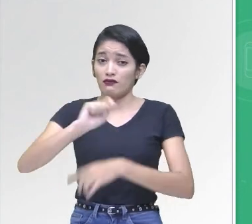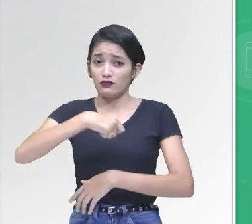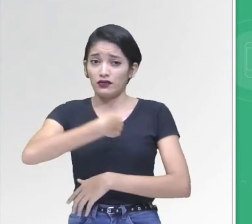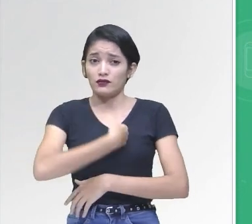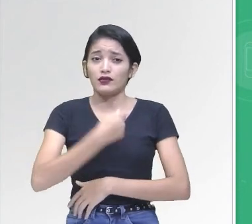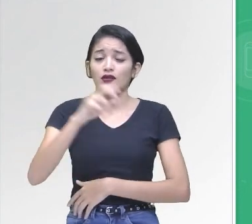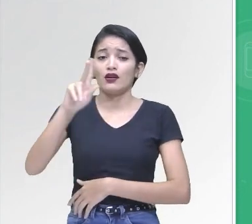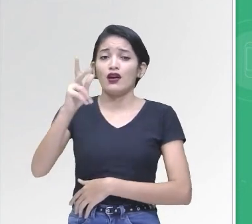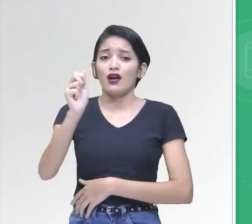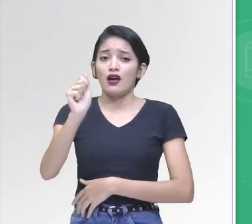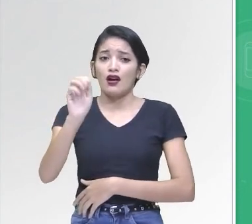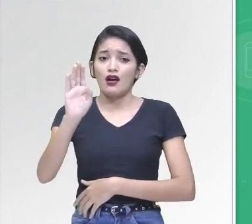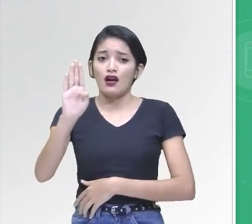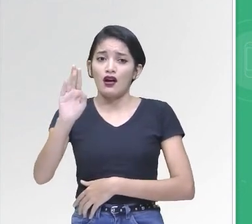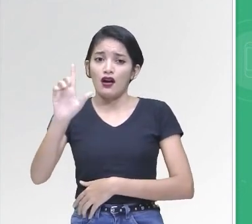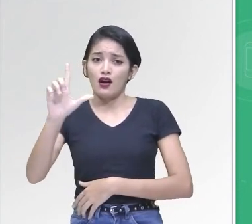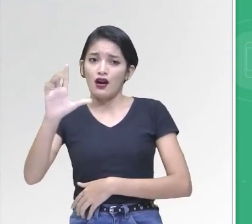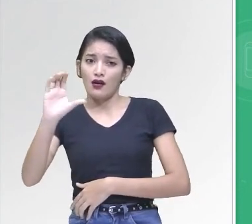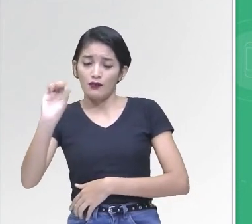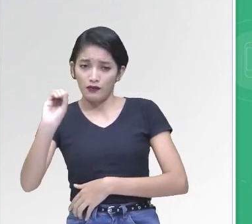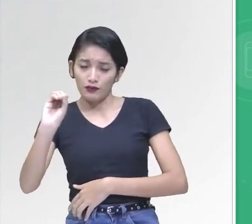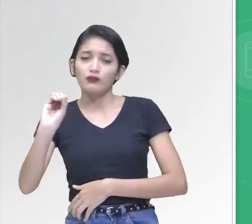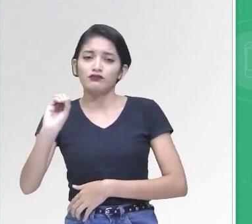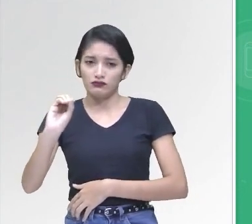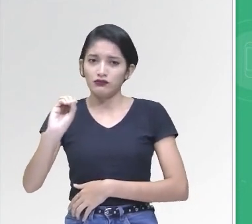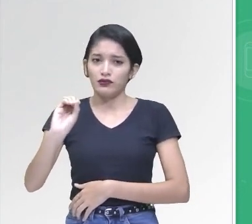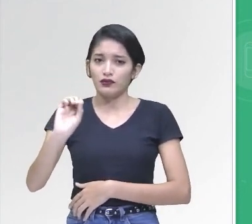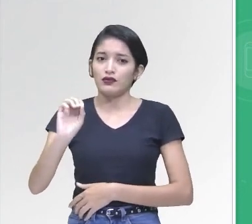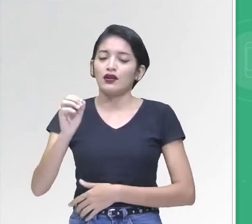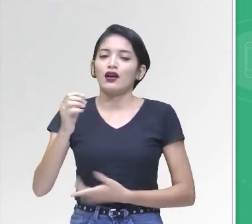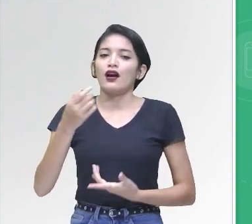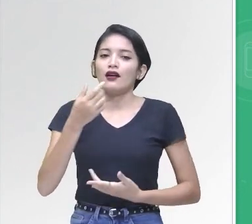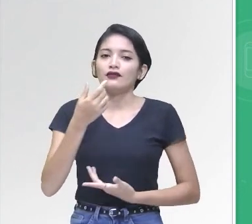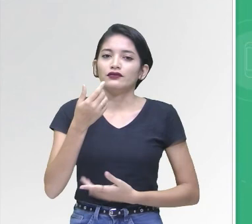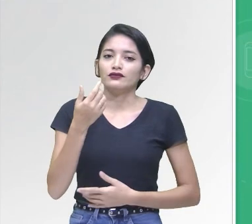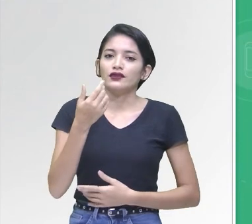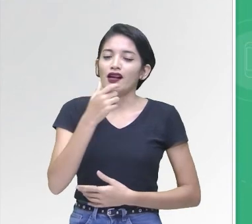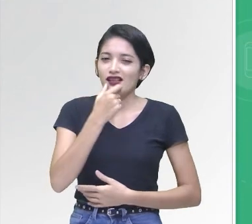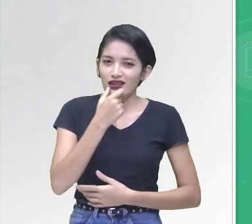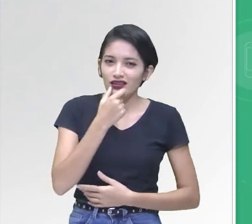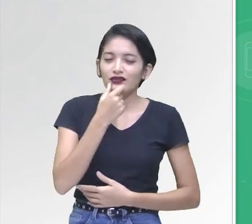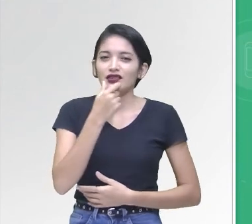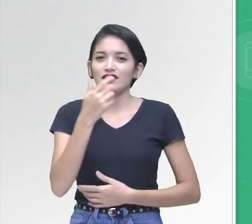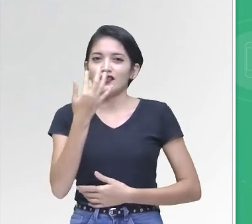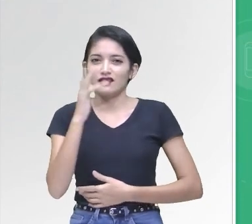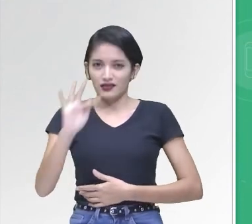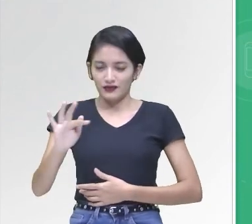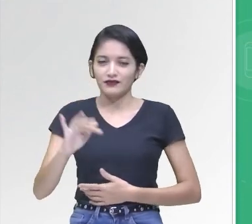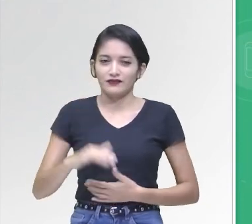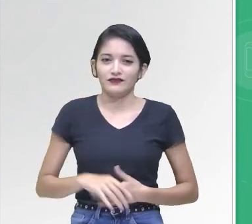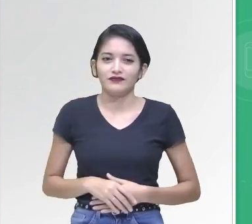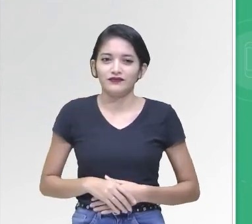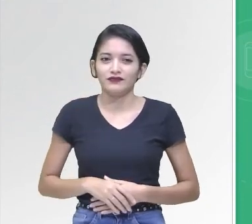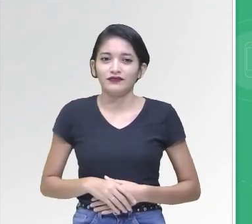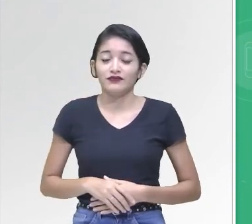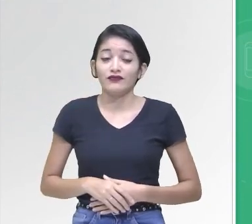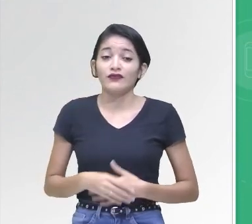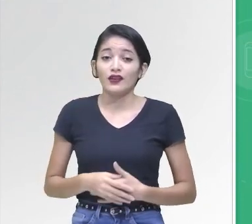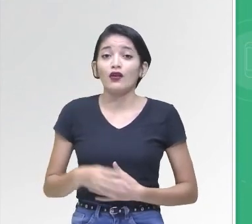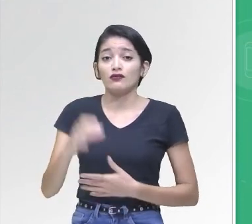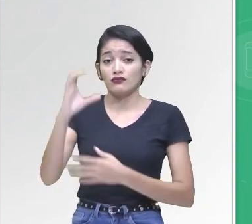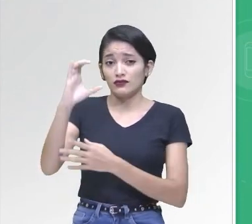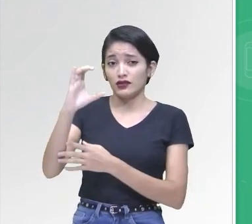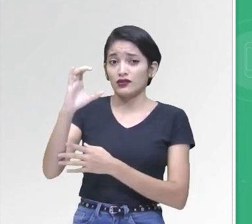francês e inglês. Na outra, o verbo, a letra C é o verbo comer, aí eu já indico.